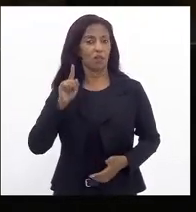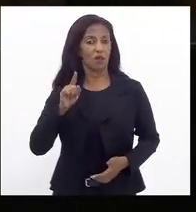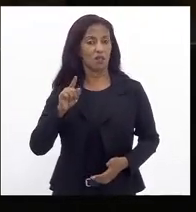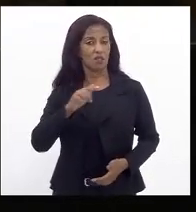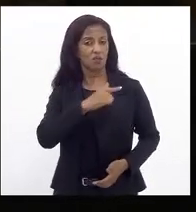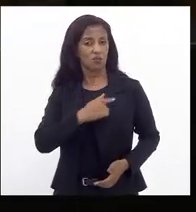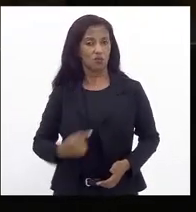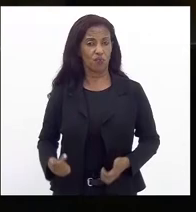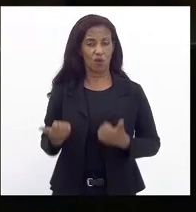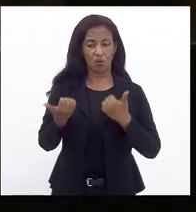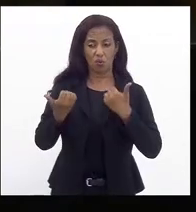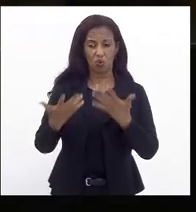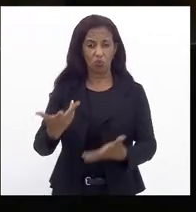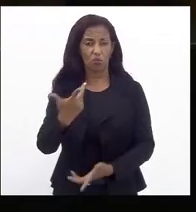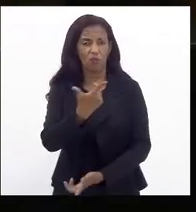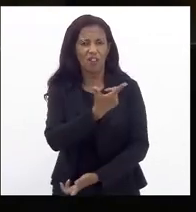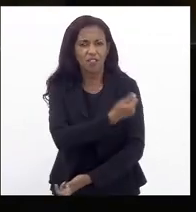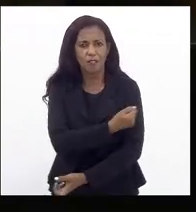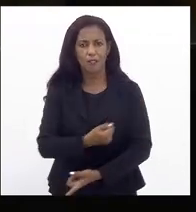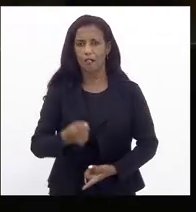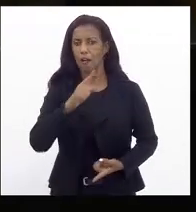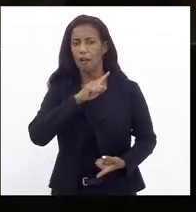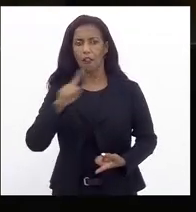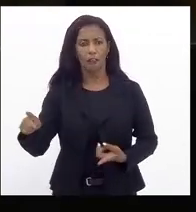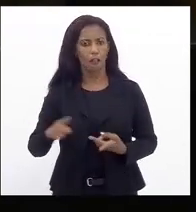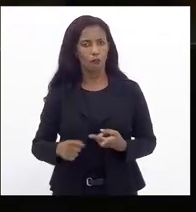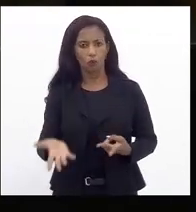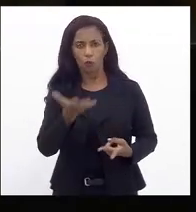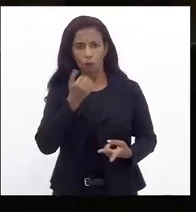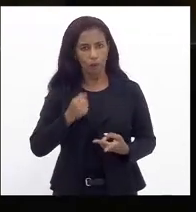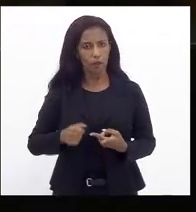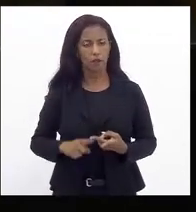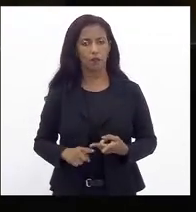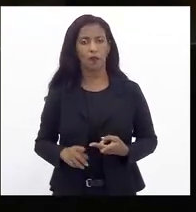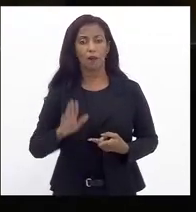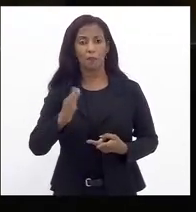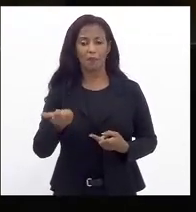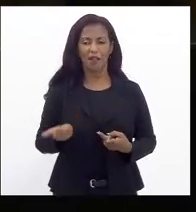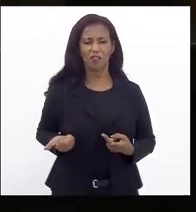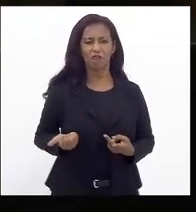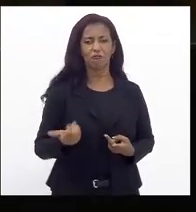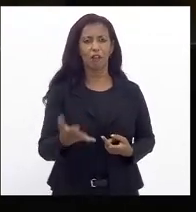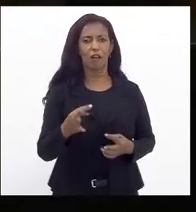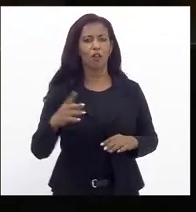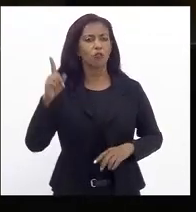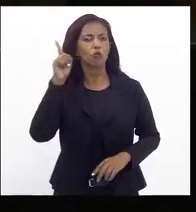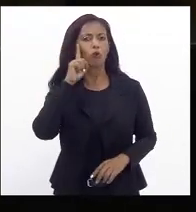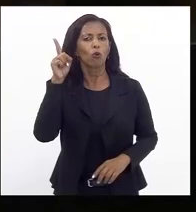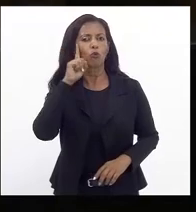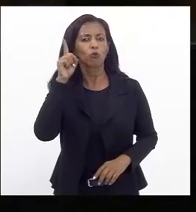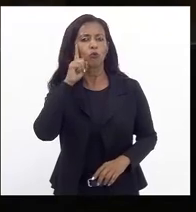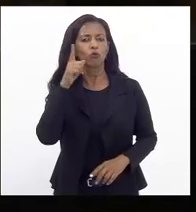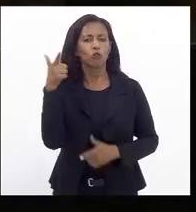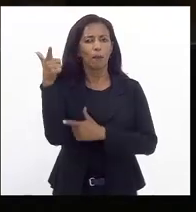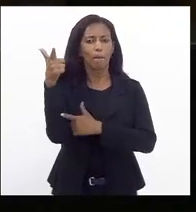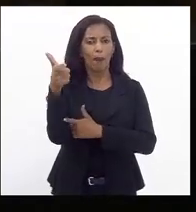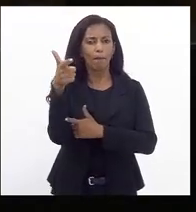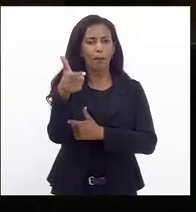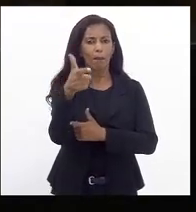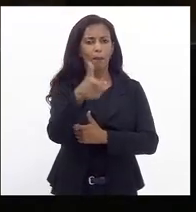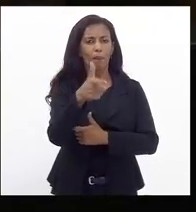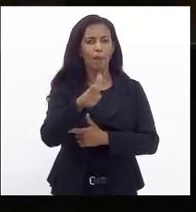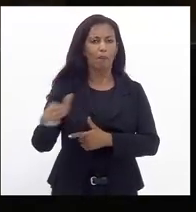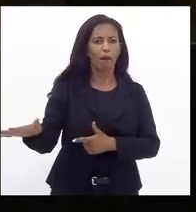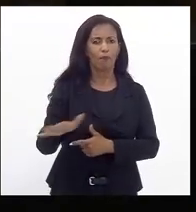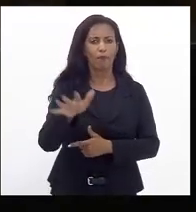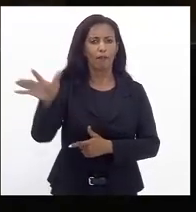governo que não entregou vacina não entregou o comida mas entrega todos os dias bala de fuzil dentro